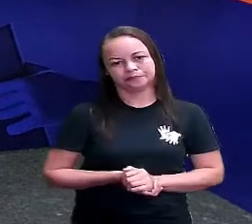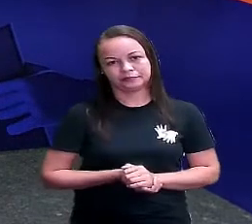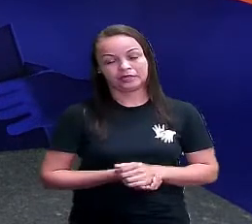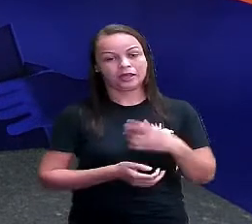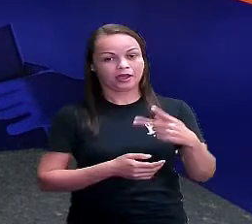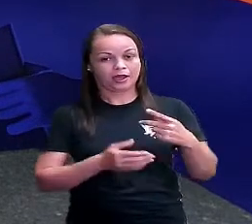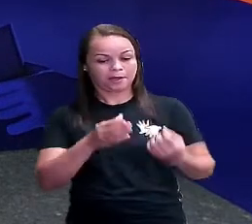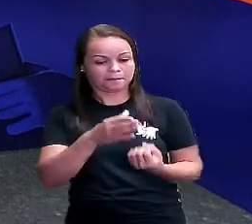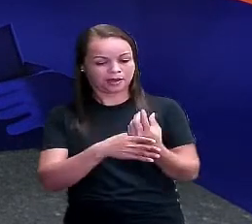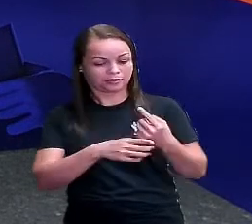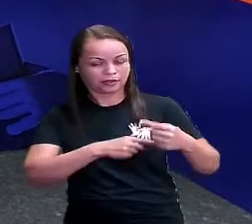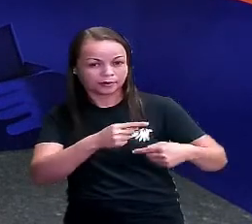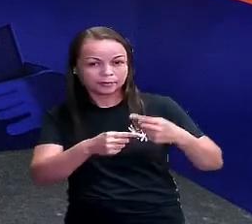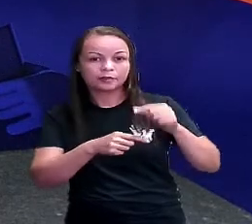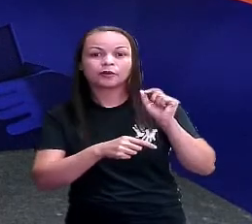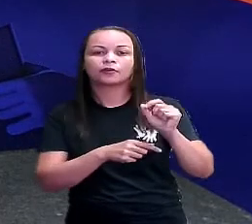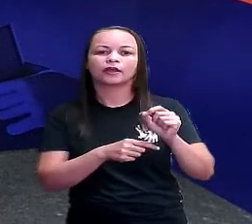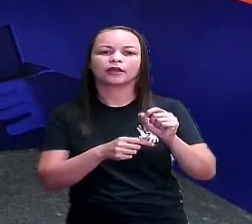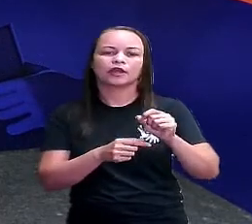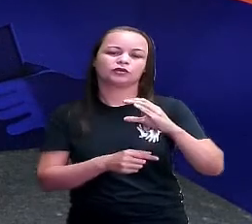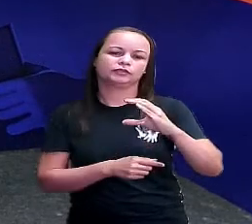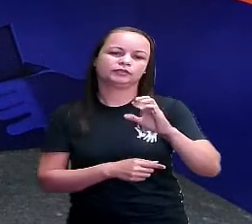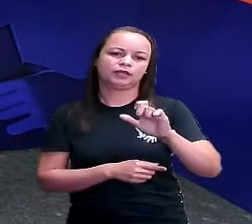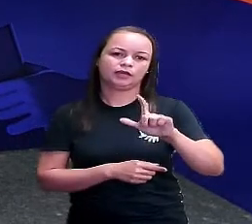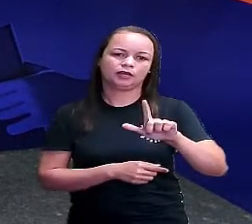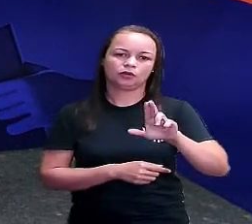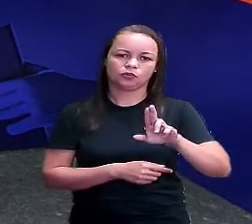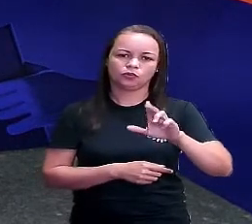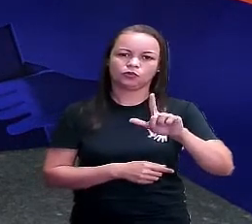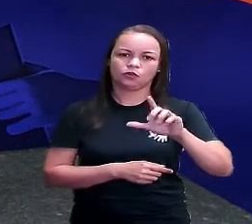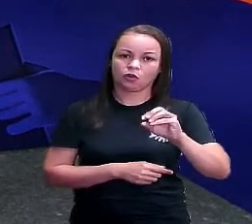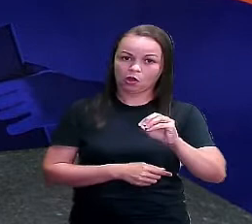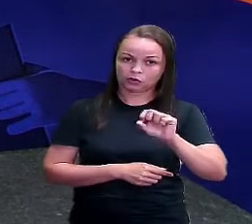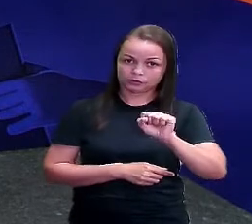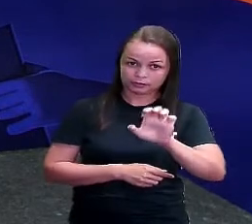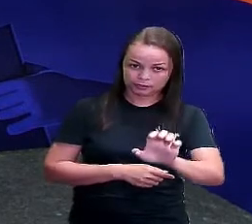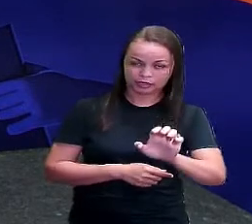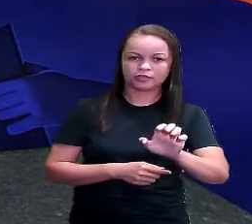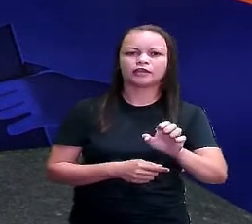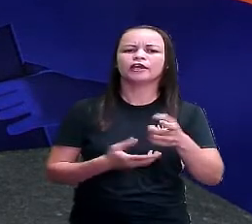do livro é a celulose que vem da madeira.